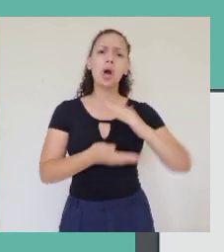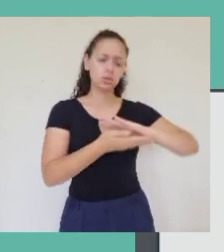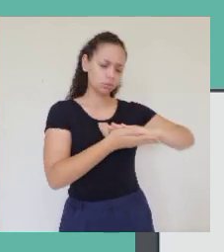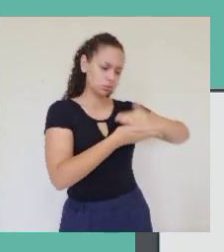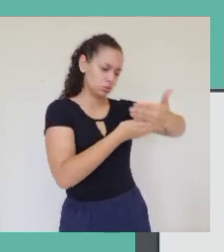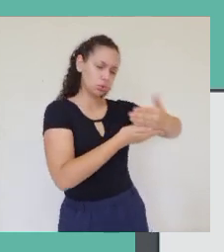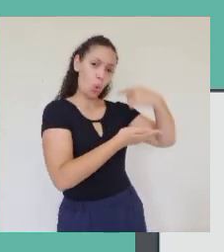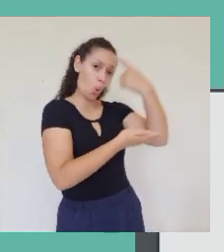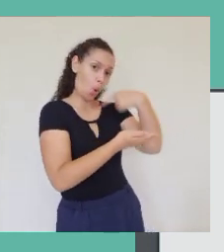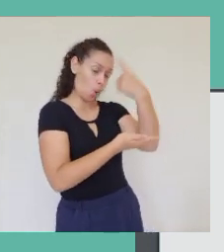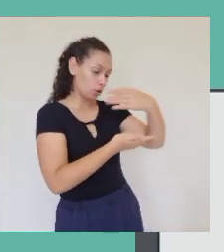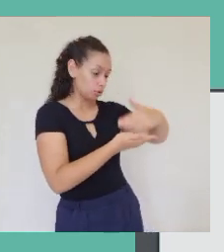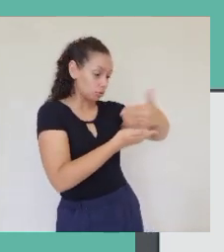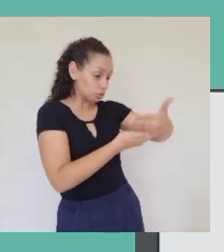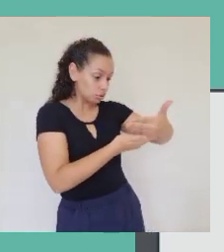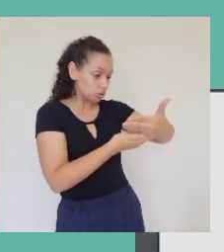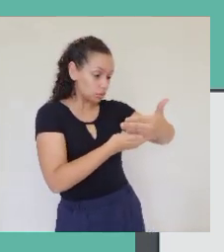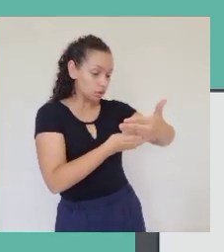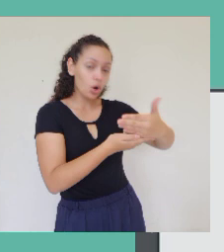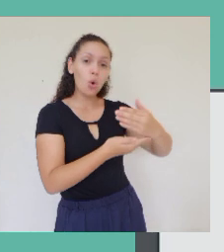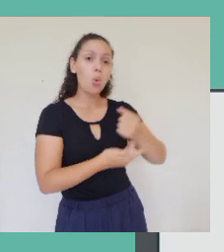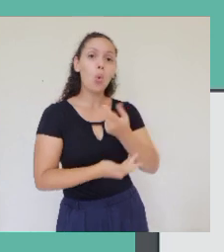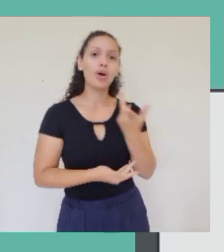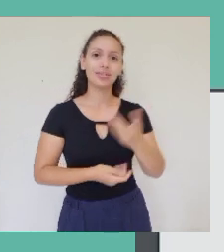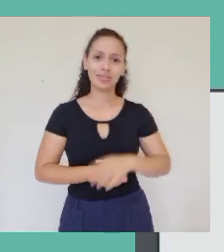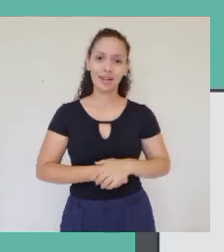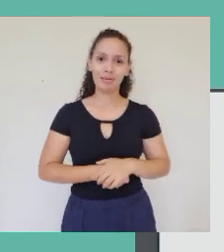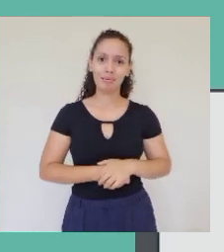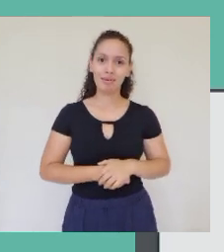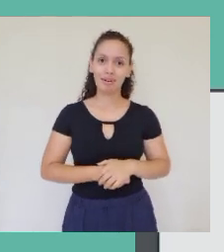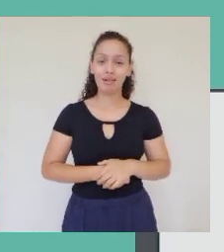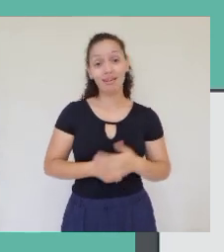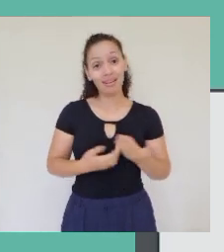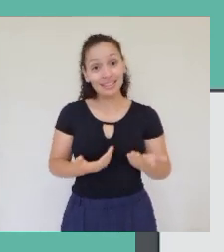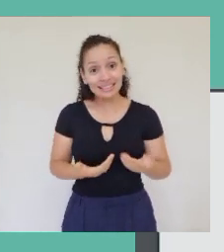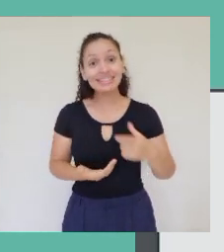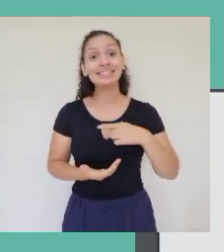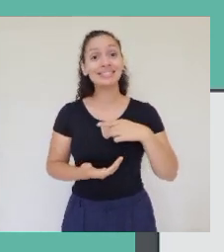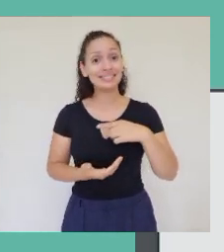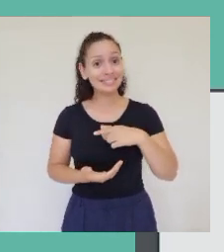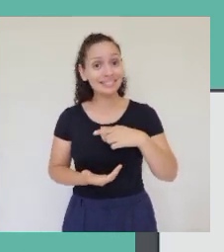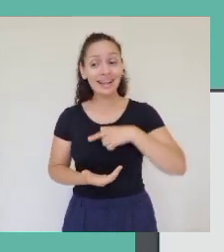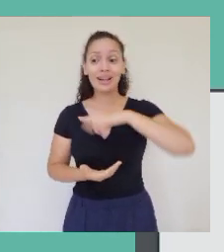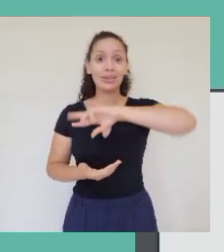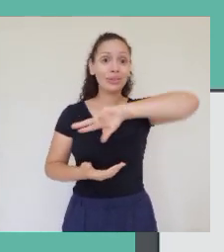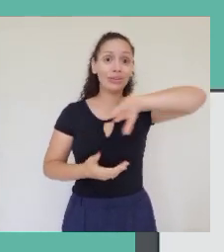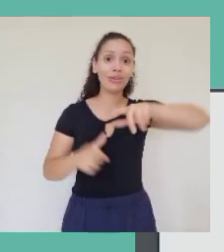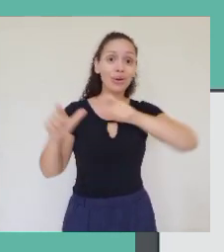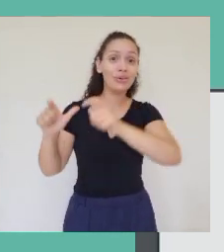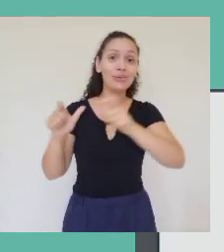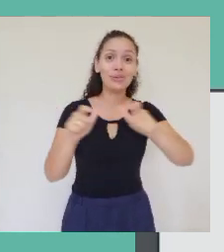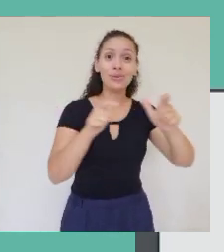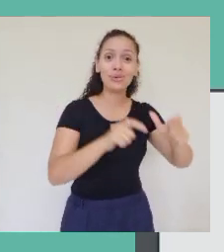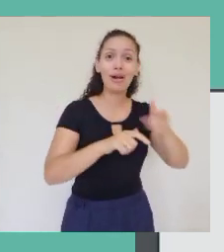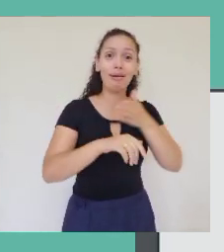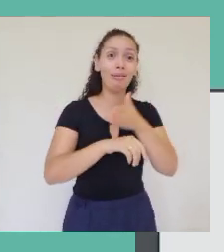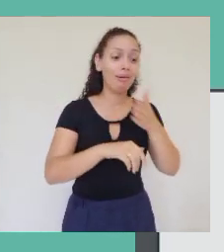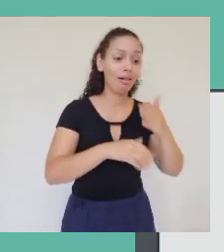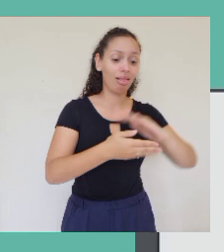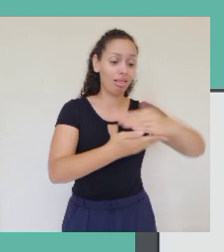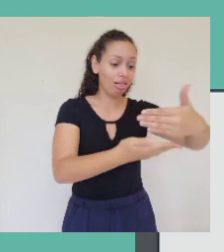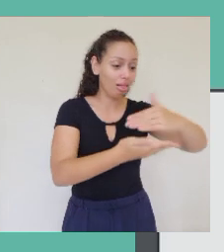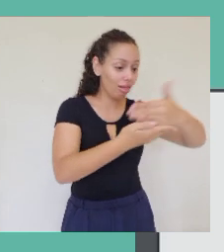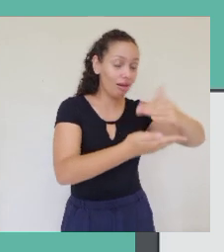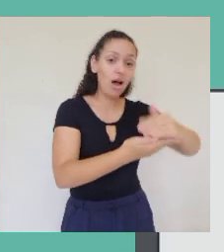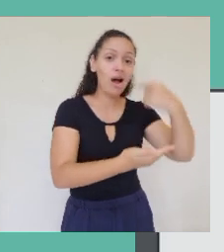ao notebook, quando a gente chega em casa a gente está em frente ao notebook, está estudando, então é importante a gente saber também quantas horas que a gente passa frente a essa